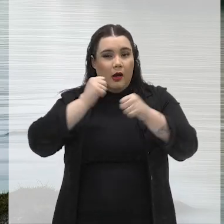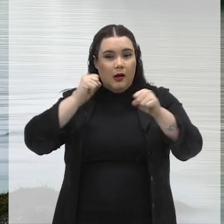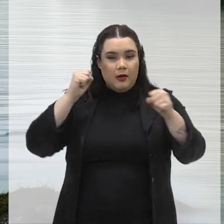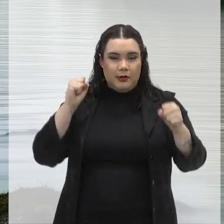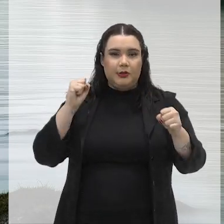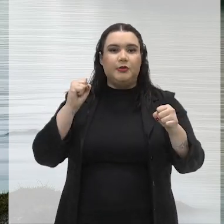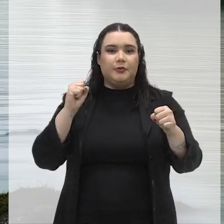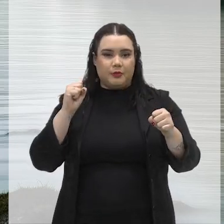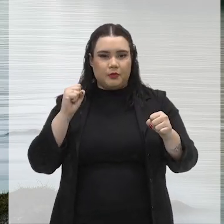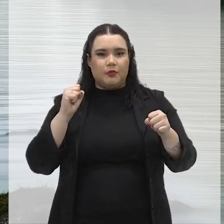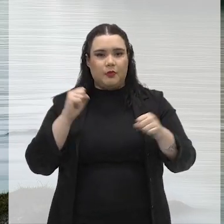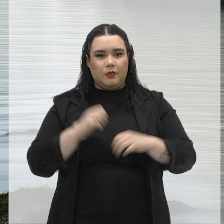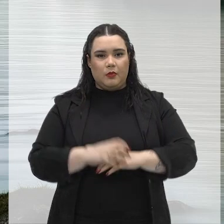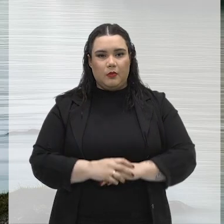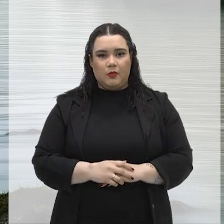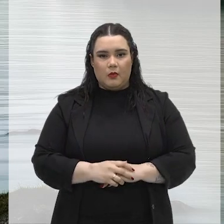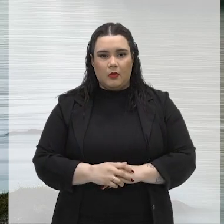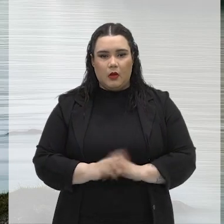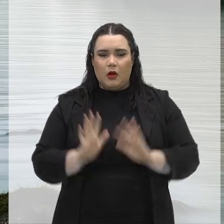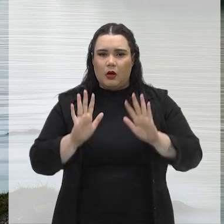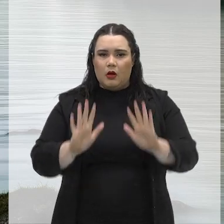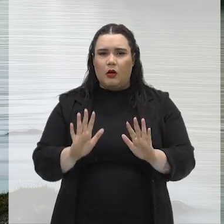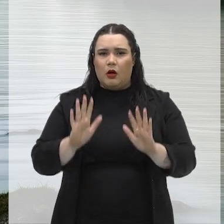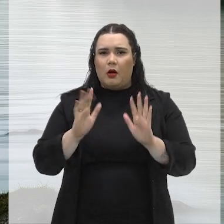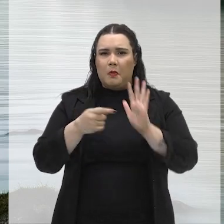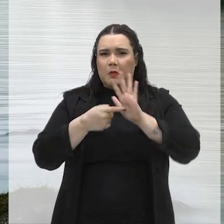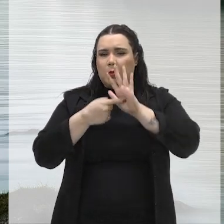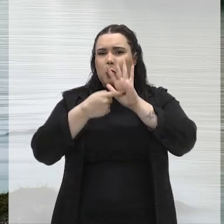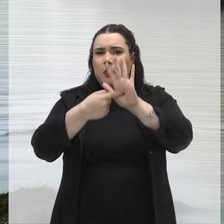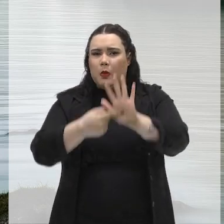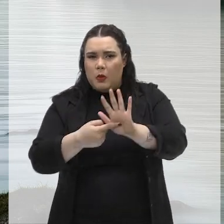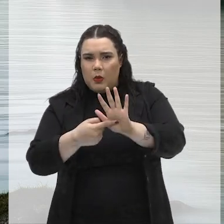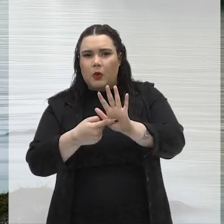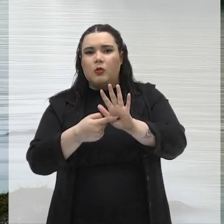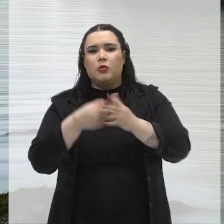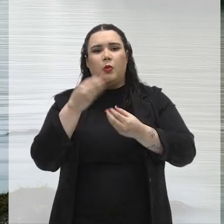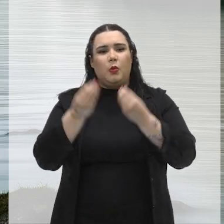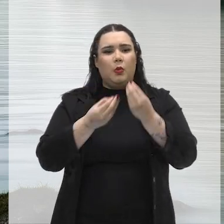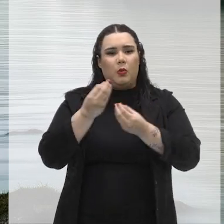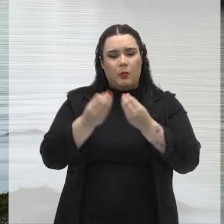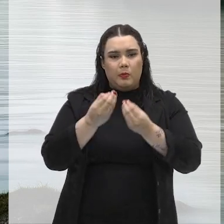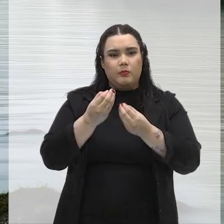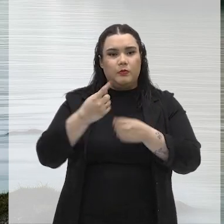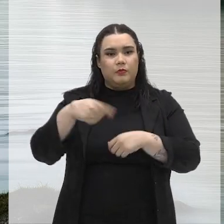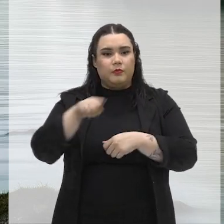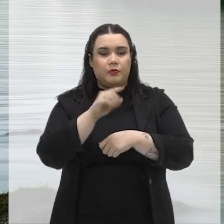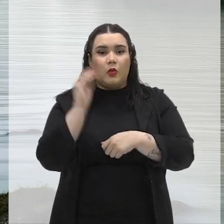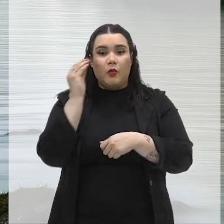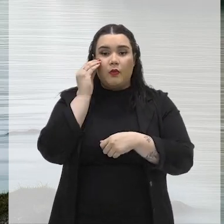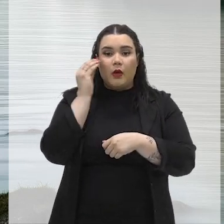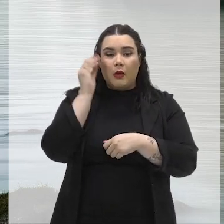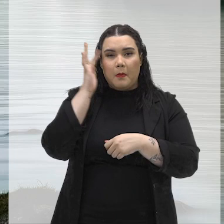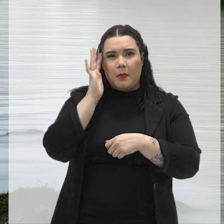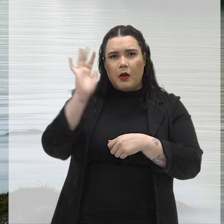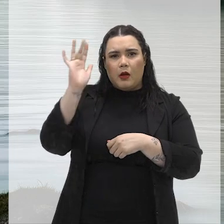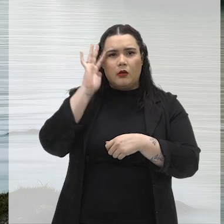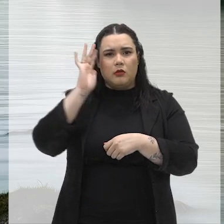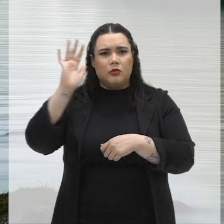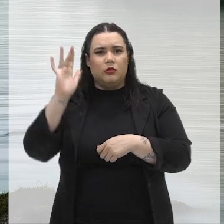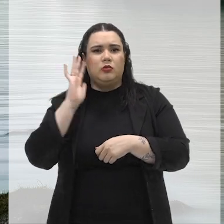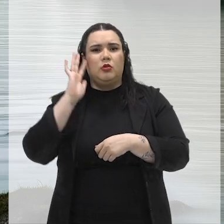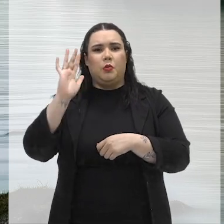poeira no espaço. E por falar em pequena poeira no espaço, eu quero que vocês agora se imaginem